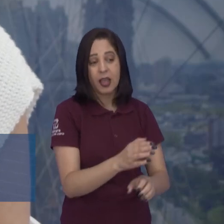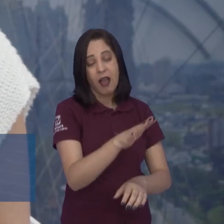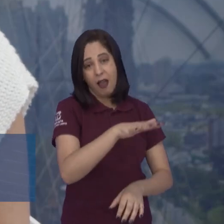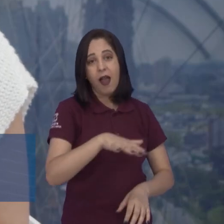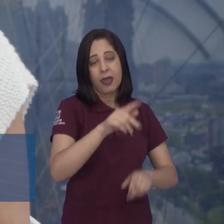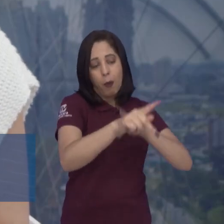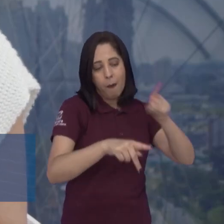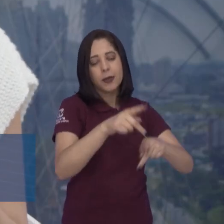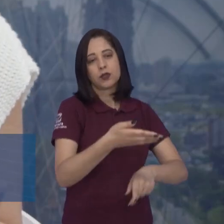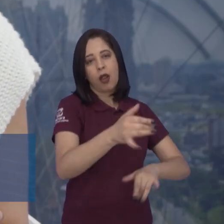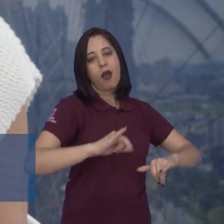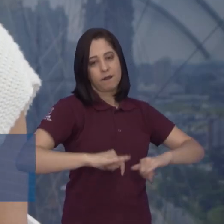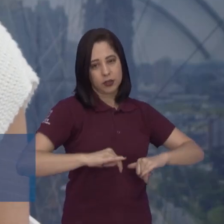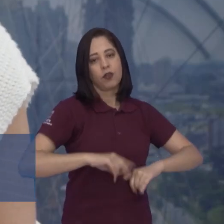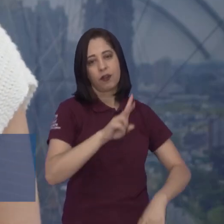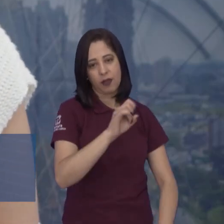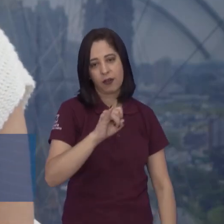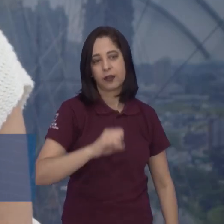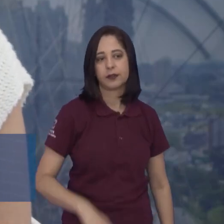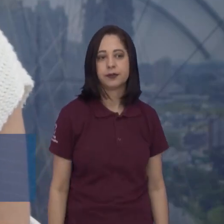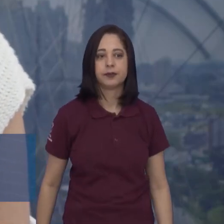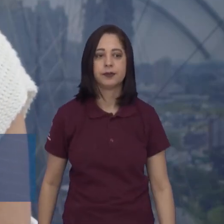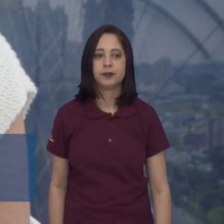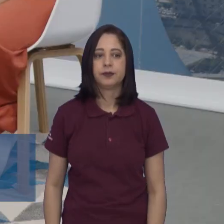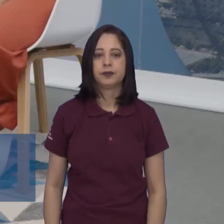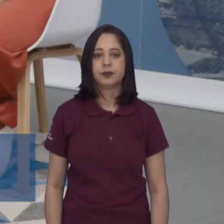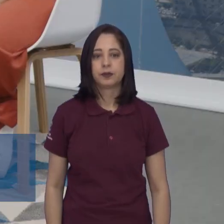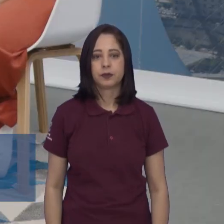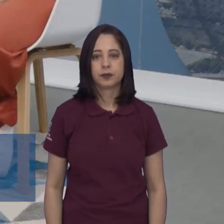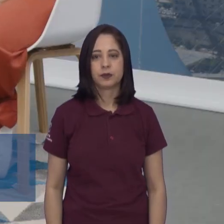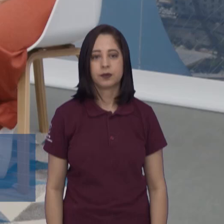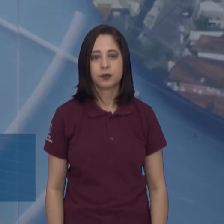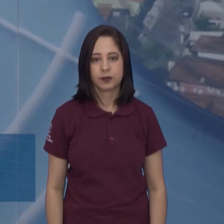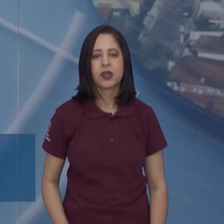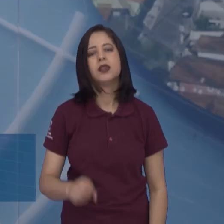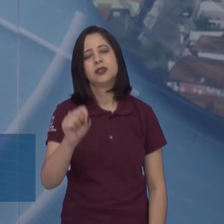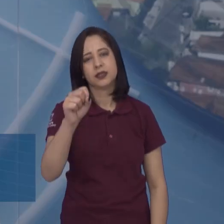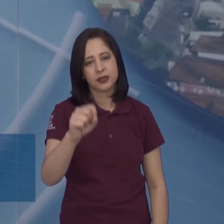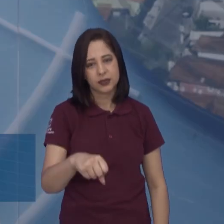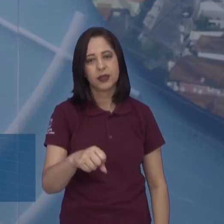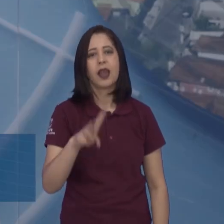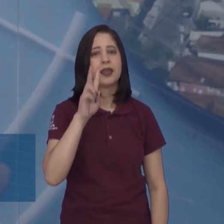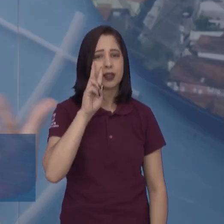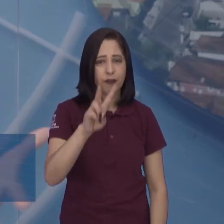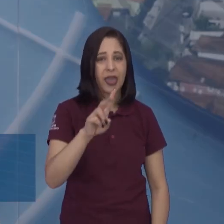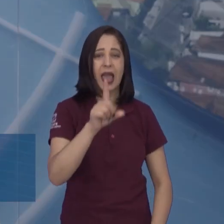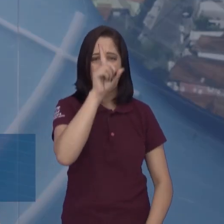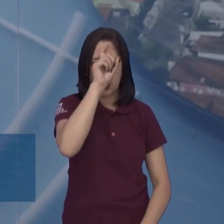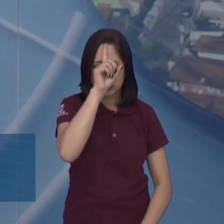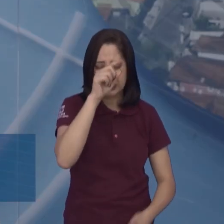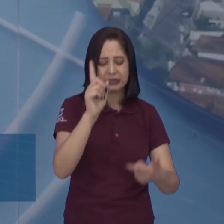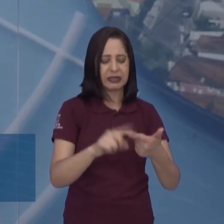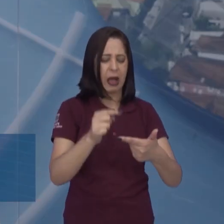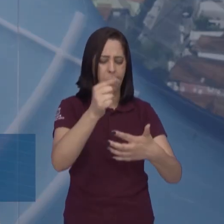mínimo existencial. Sim, aí vai sobrecarregando, né? A gente vê hospitais, né, os sistemas de saúde,